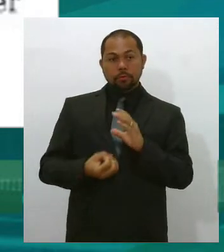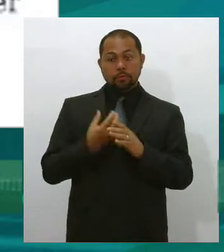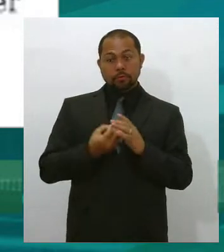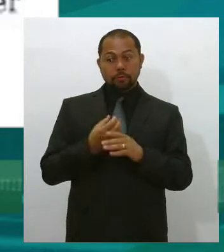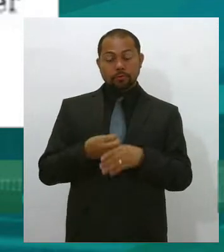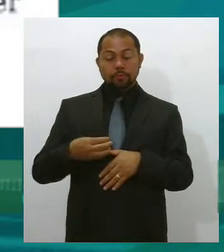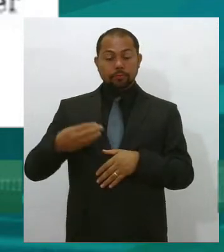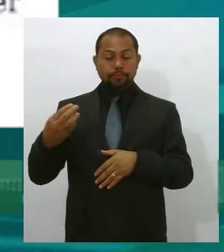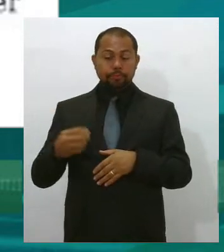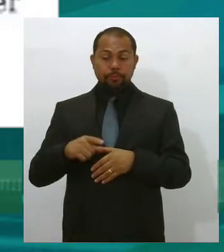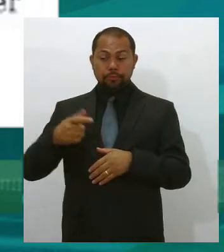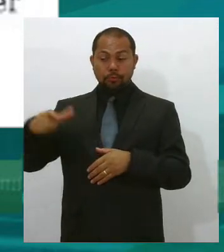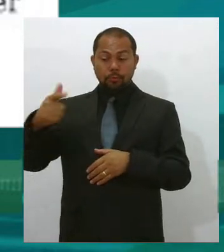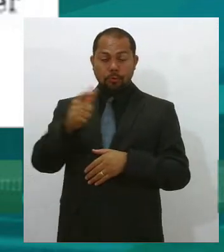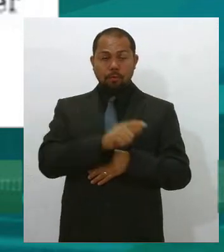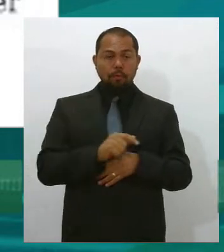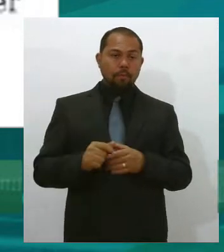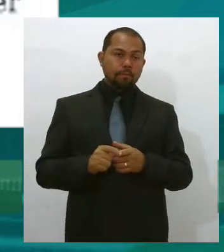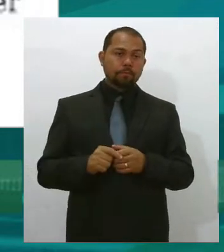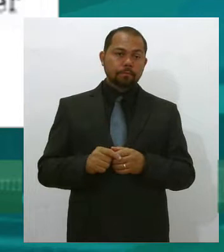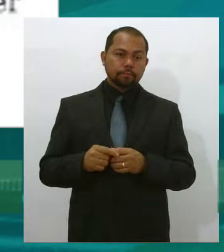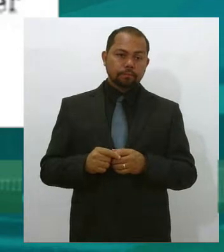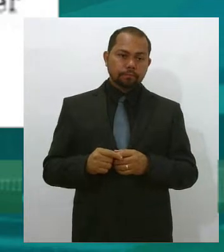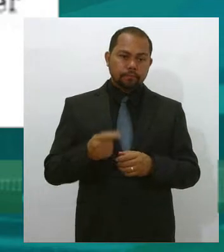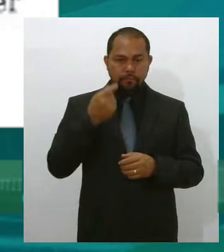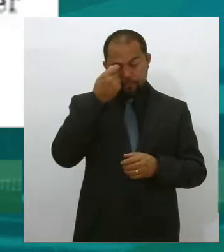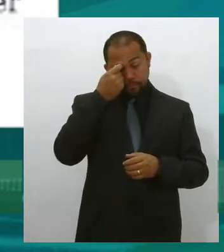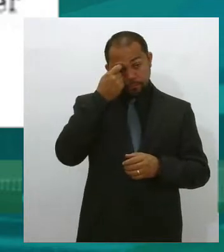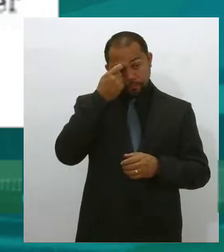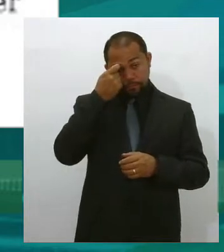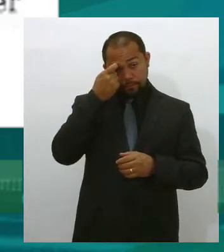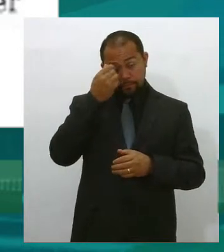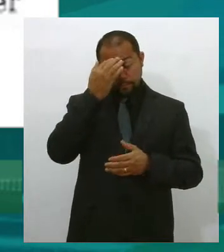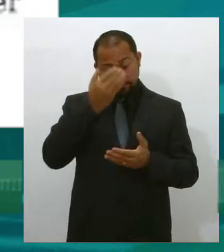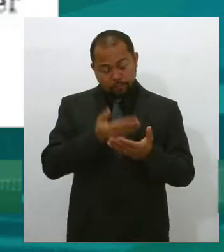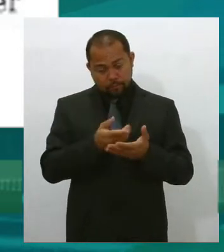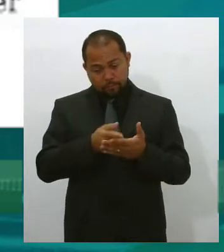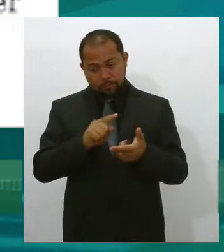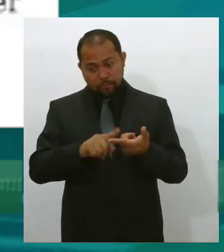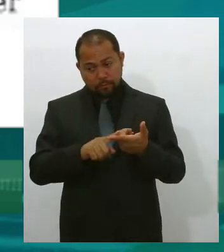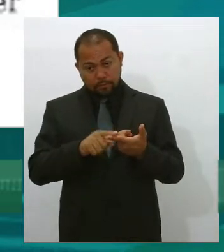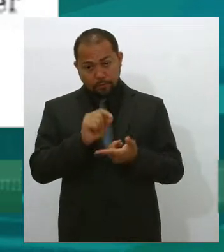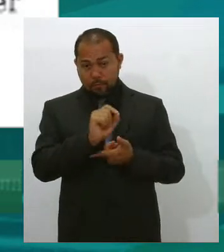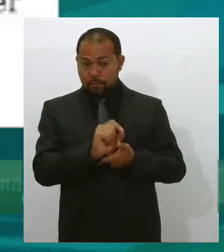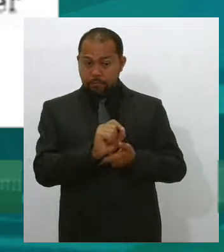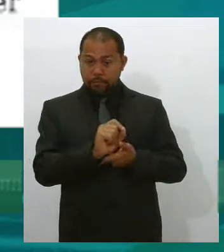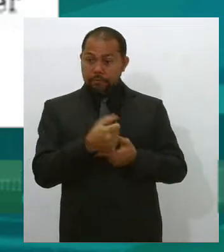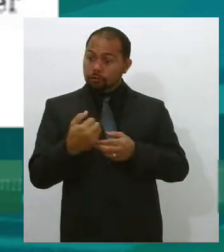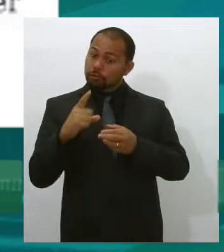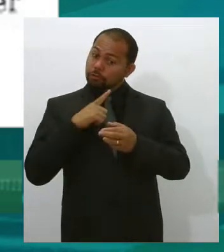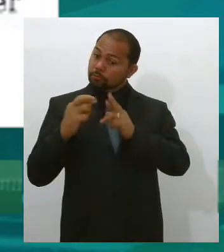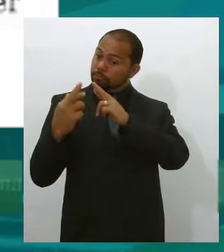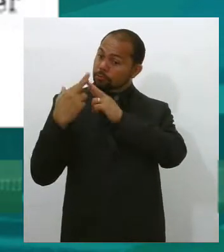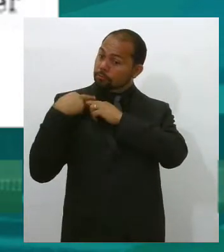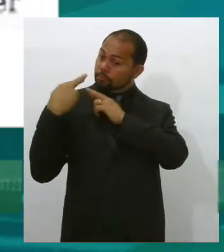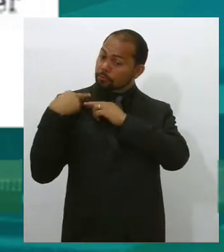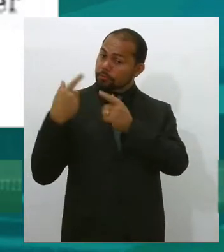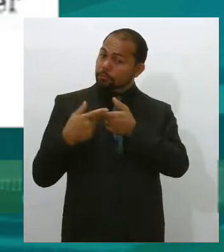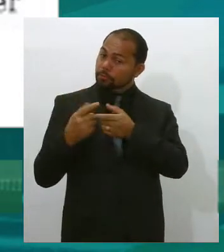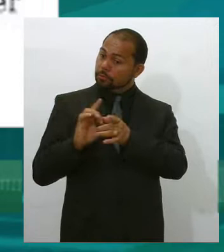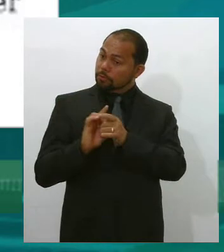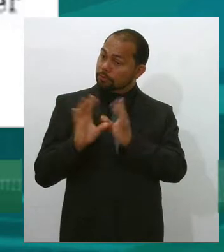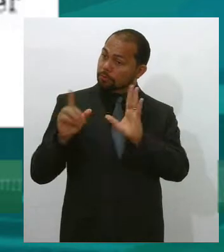disposto aí né Na Linha Do caput da Lei além de responsabilizarem-se perante o poder concedente por eventuais